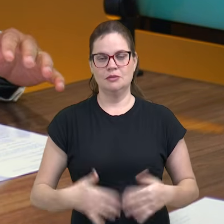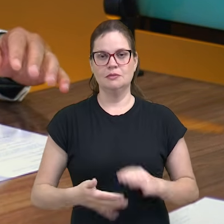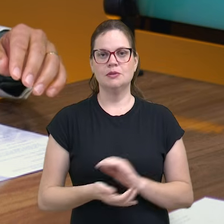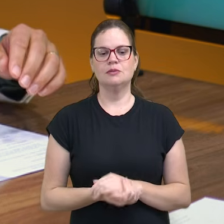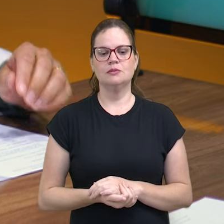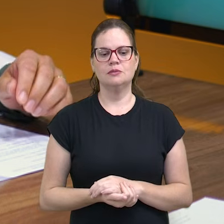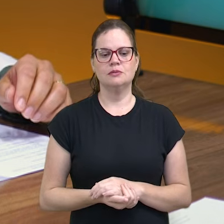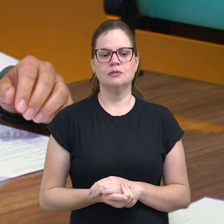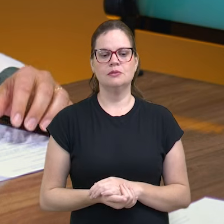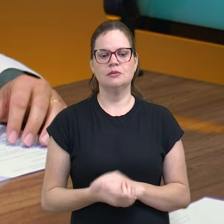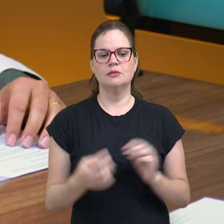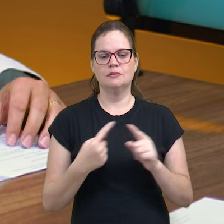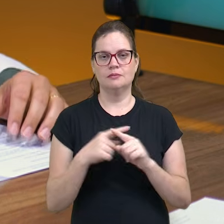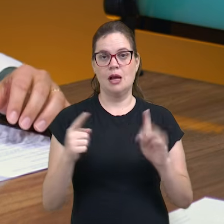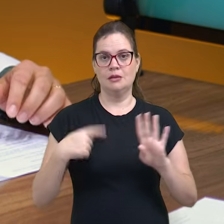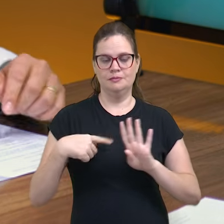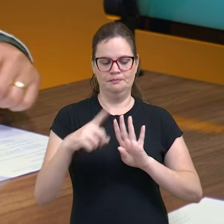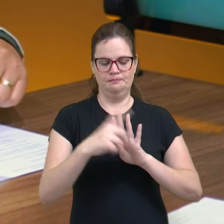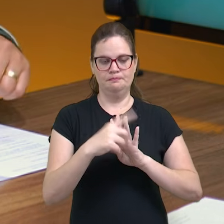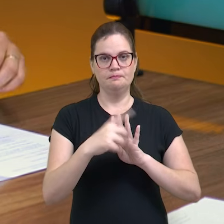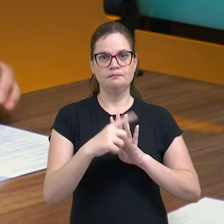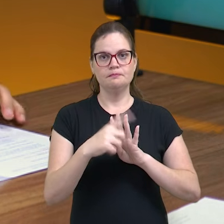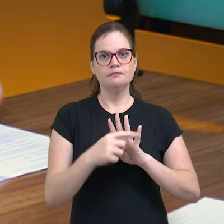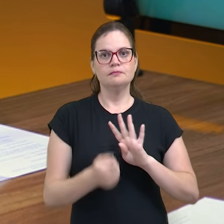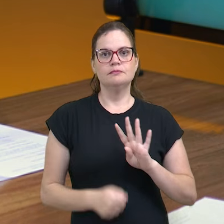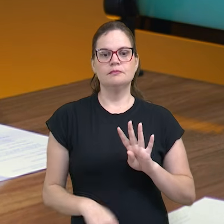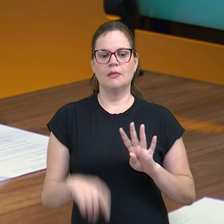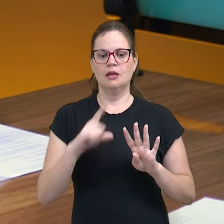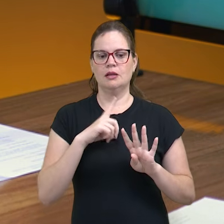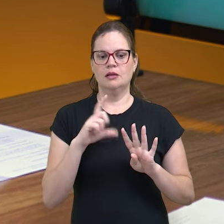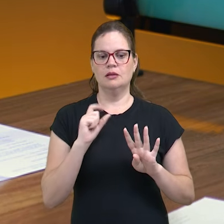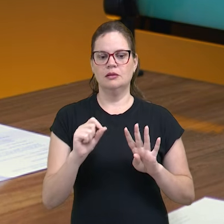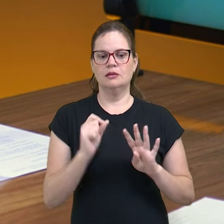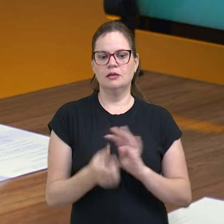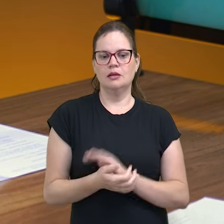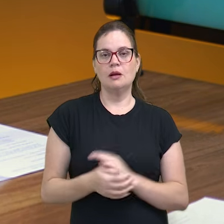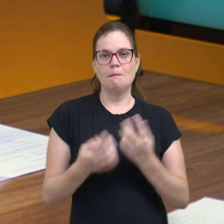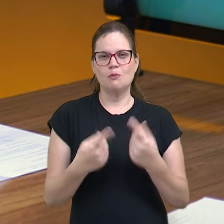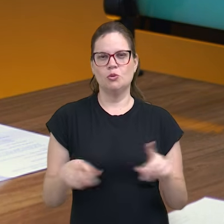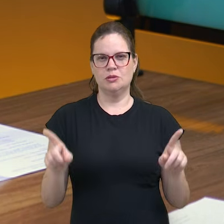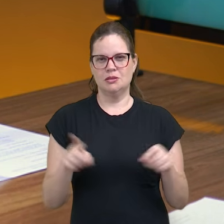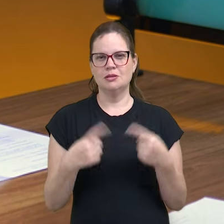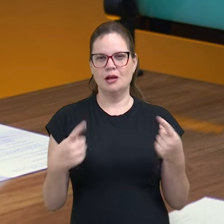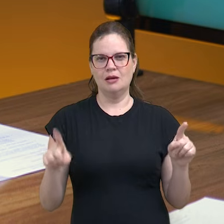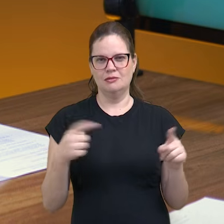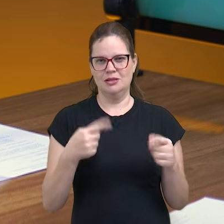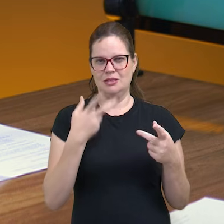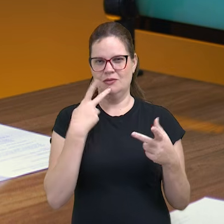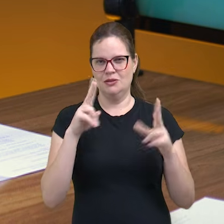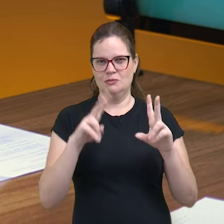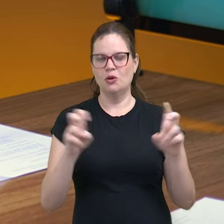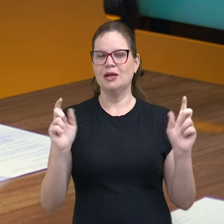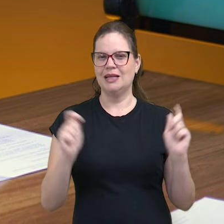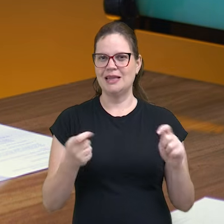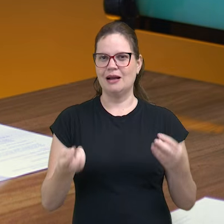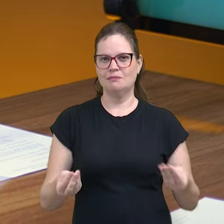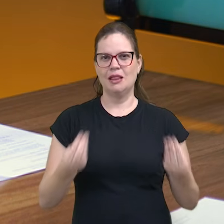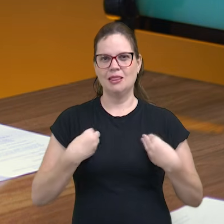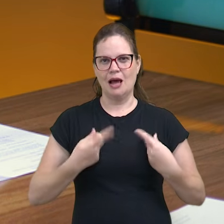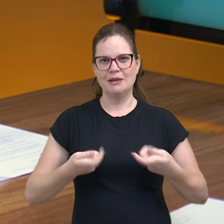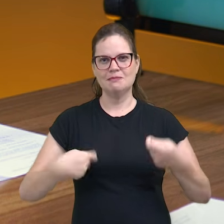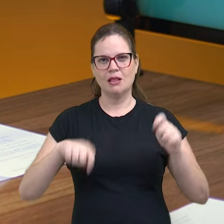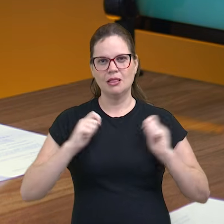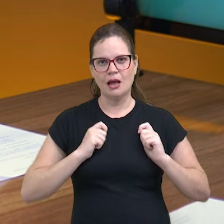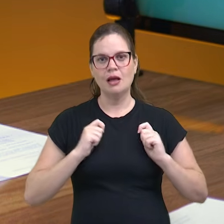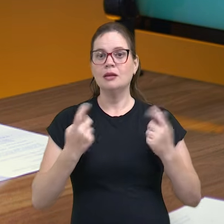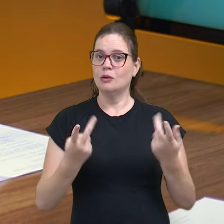hormônios que o pastor Orlando colocou. Agora, por falar da endorfina, você citou a música. Nós temos nos nossos